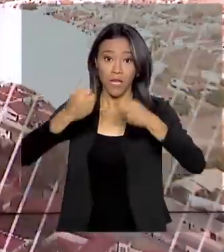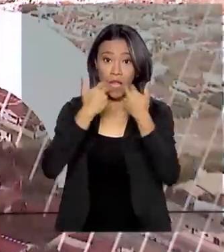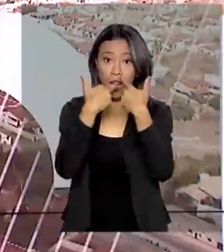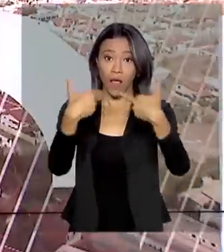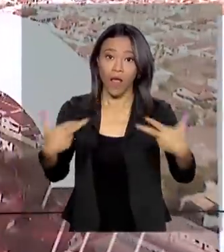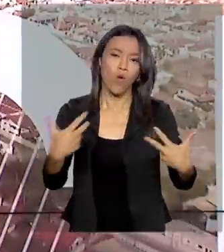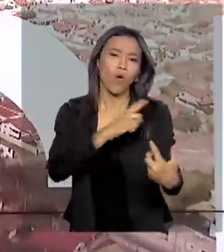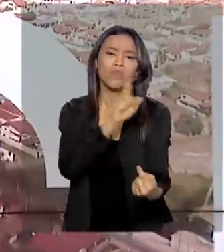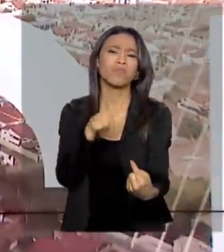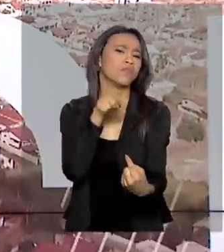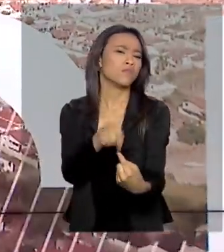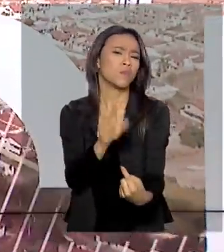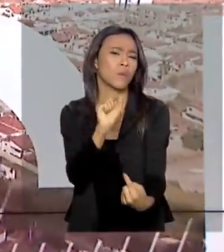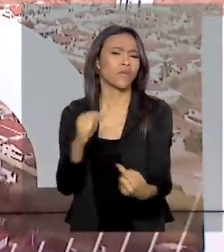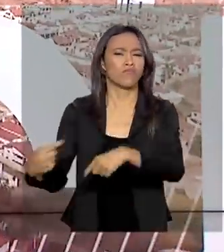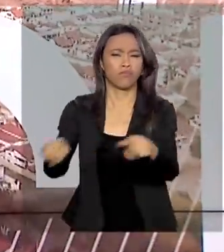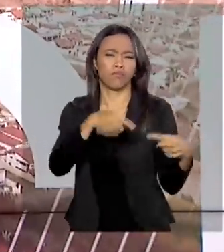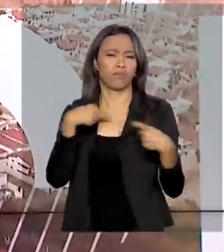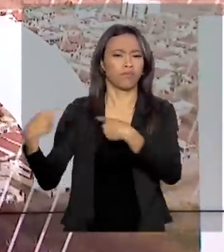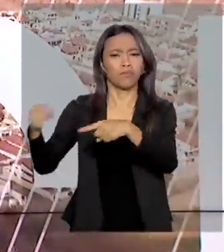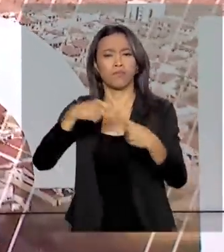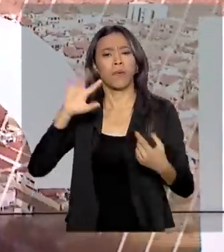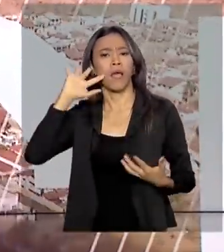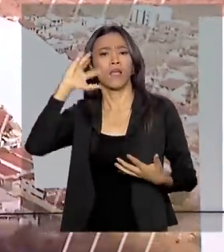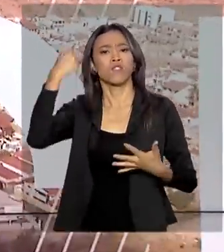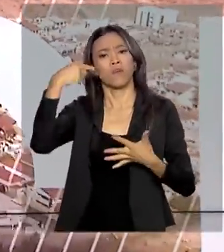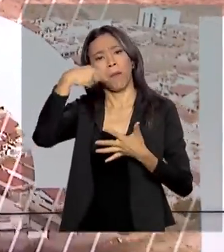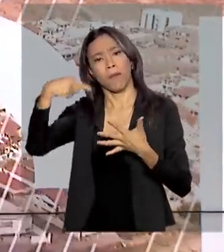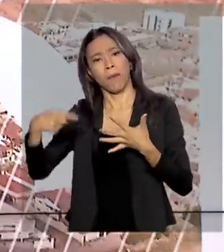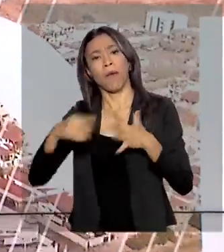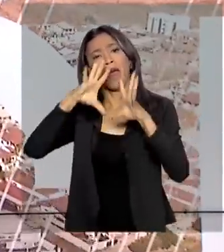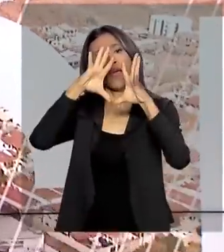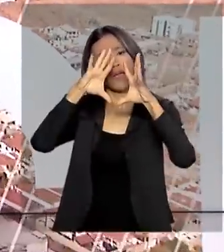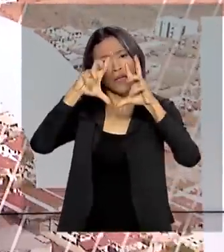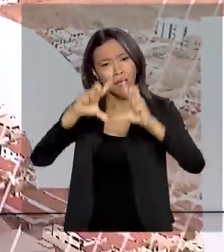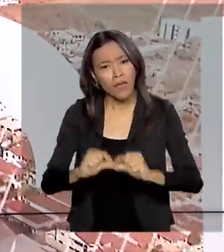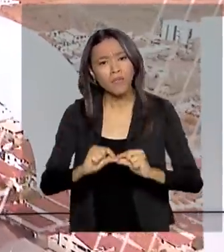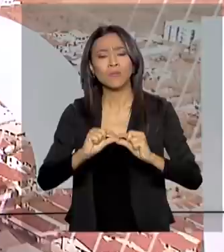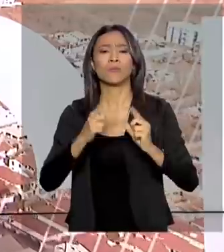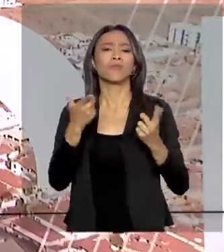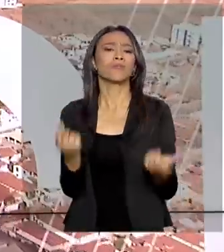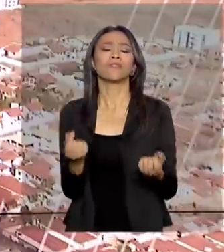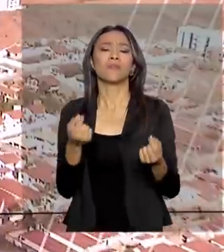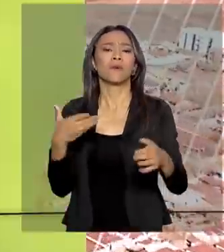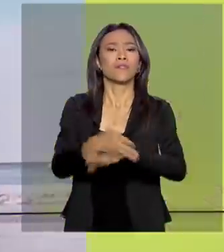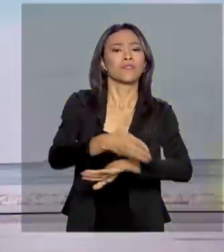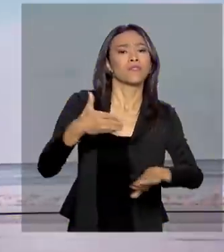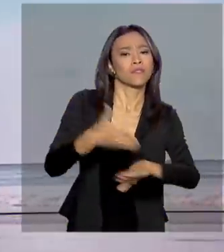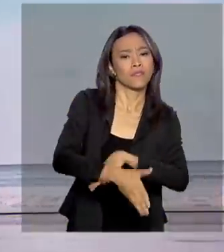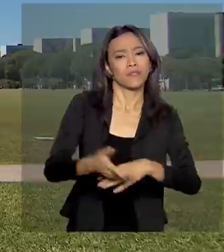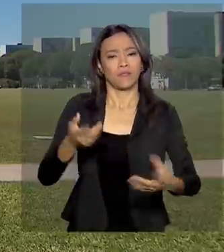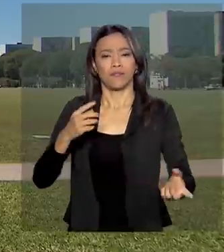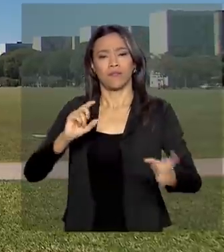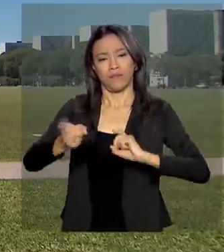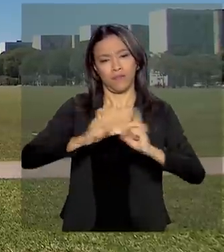vez o objetivo é discutir soluções para simplificar os serviços públicos por um cidadão brasileiro